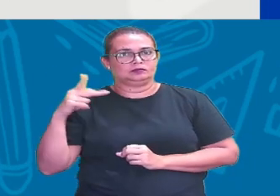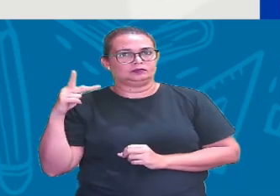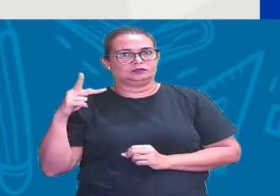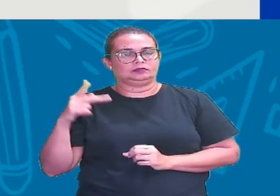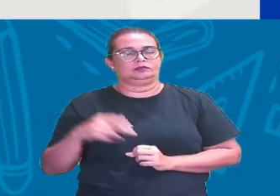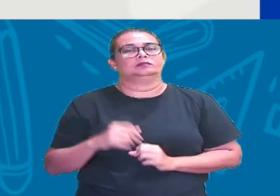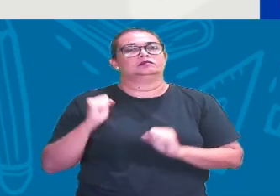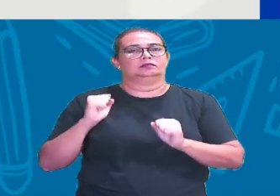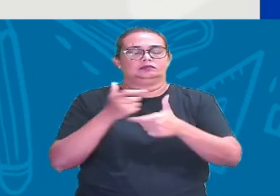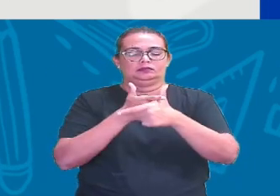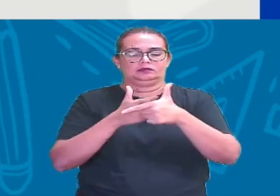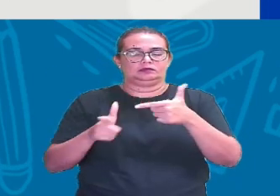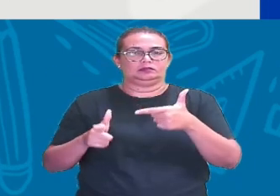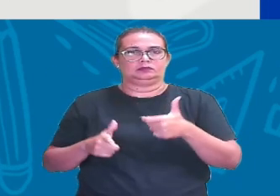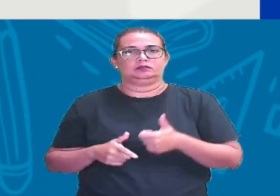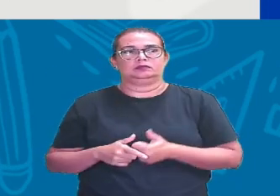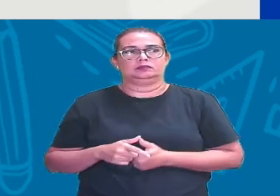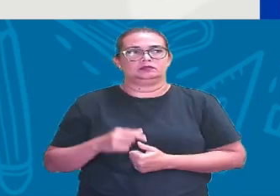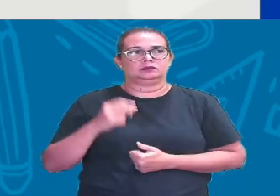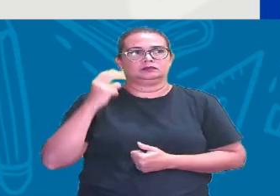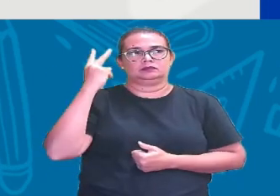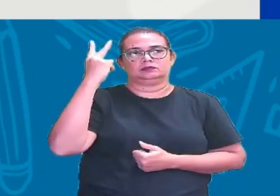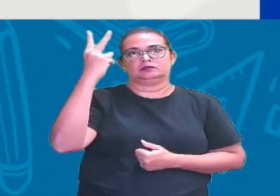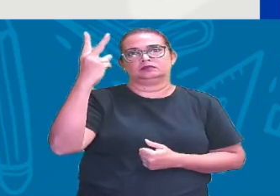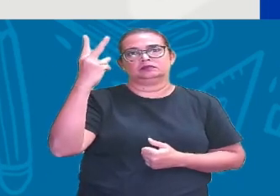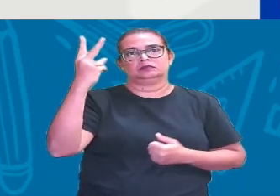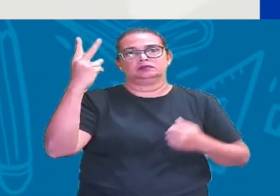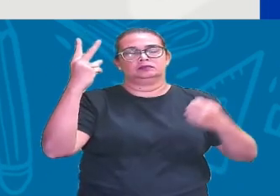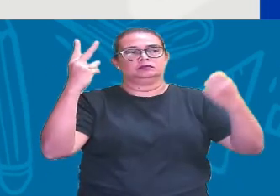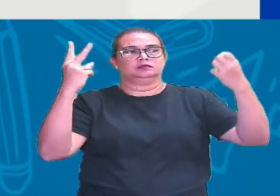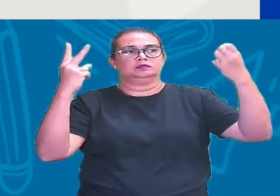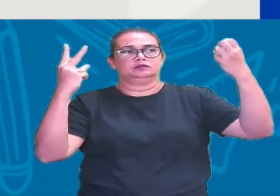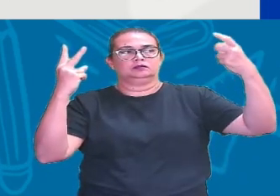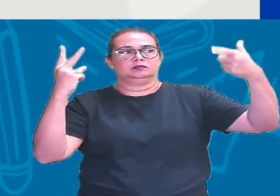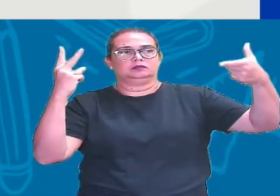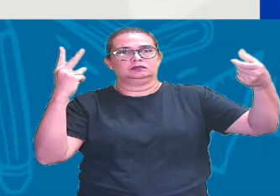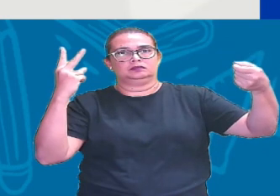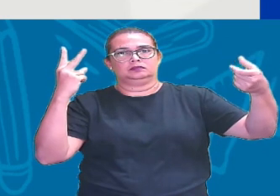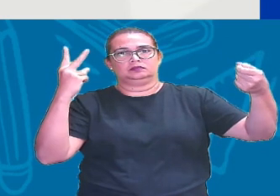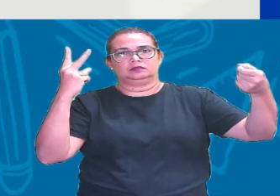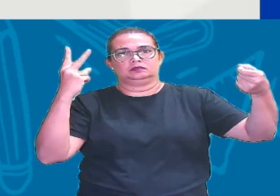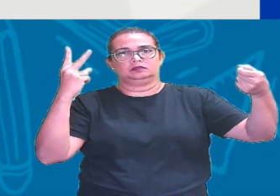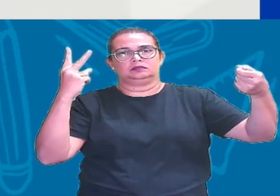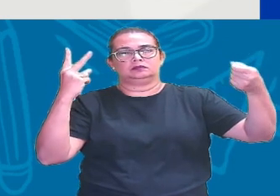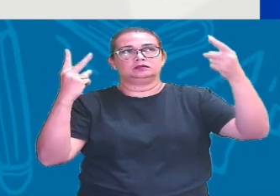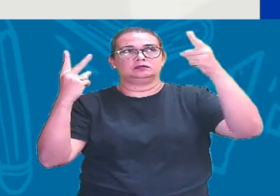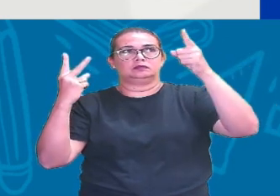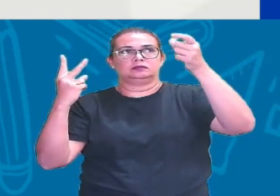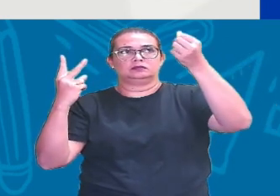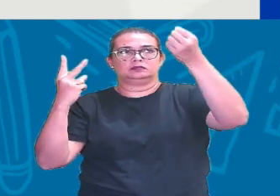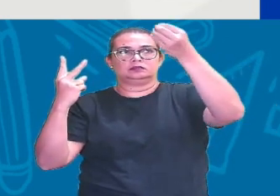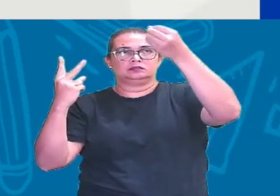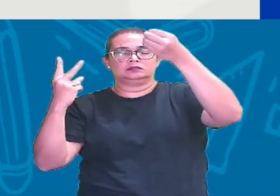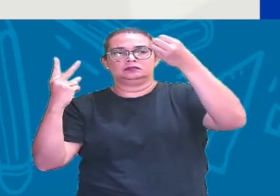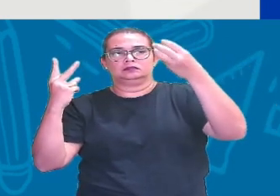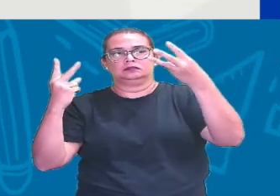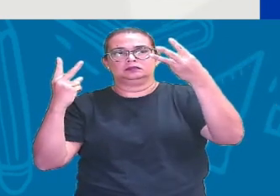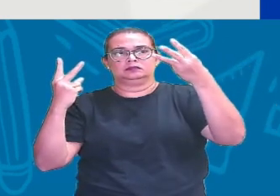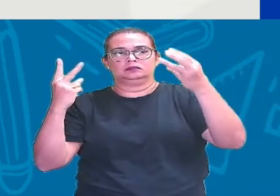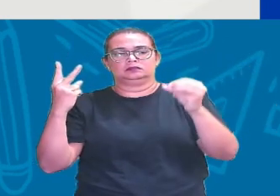por 2. Dividido por 2. 40 dividido por 2 é 20. 60 dividido por 2